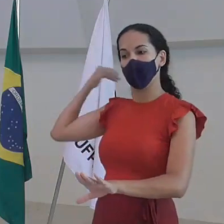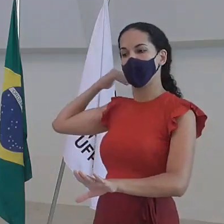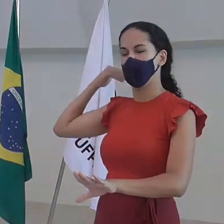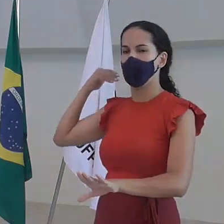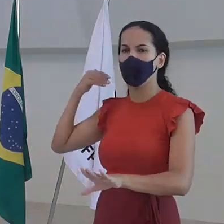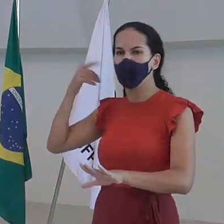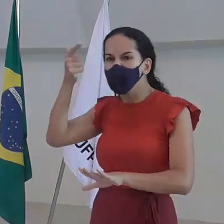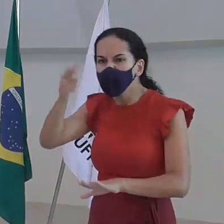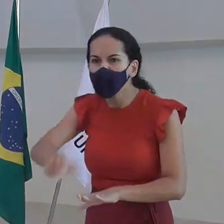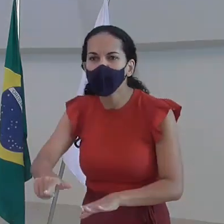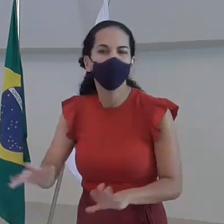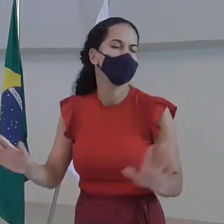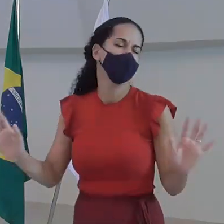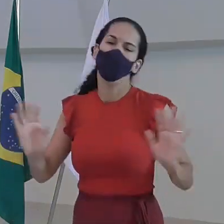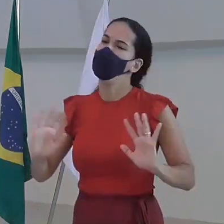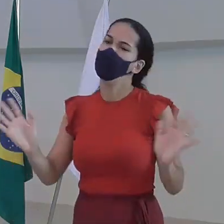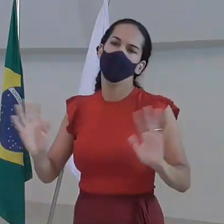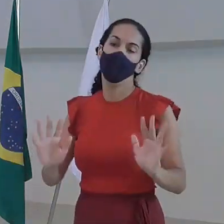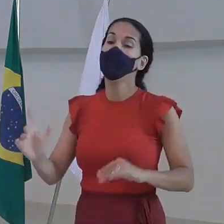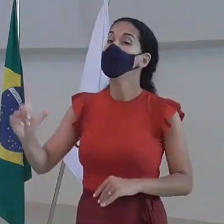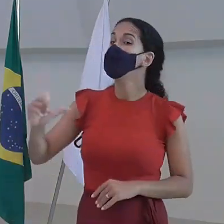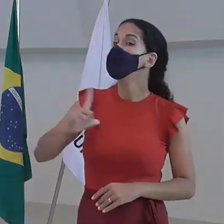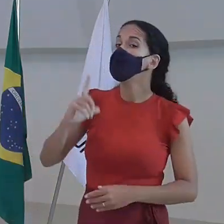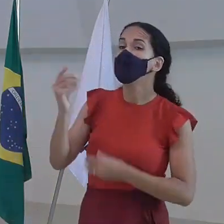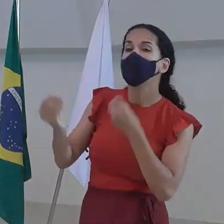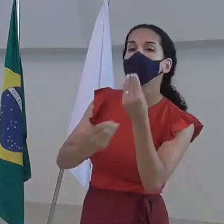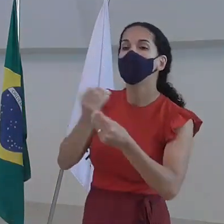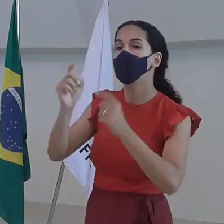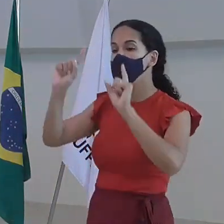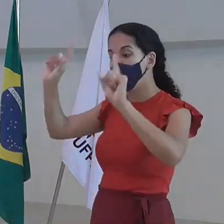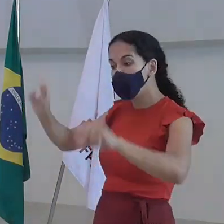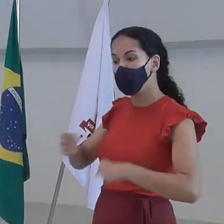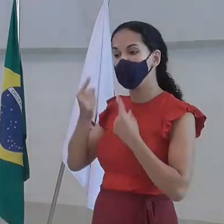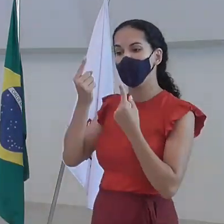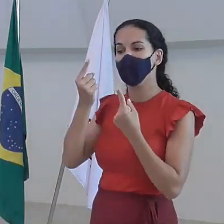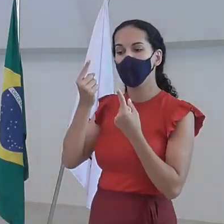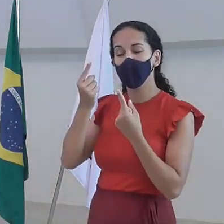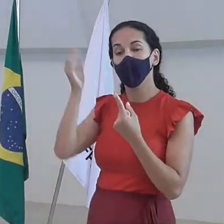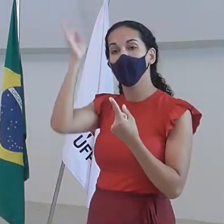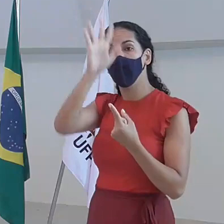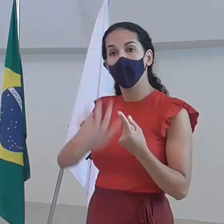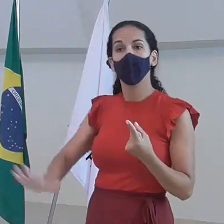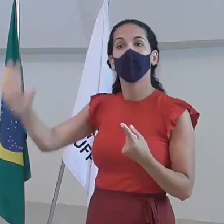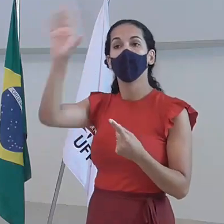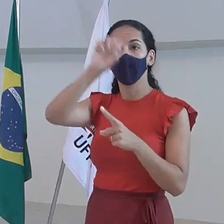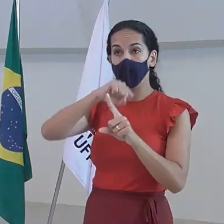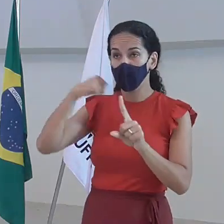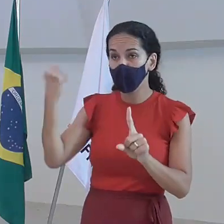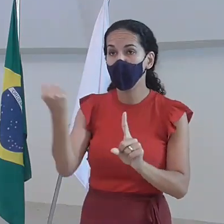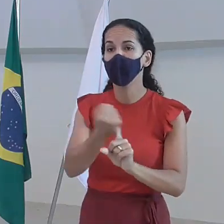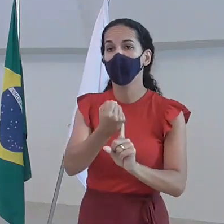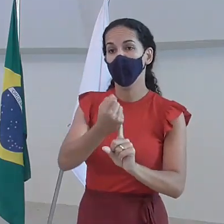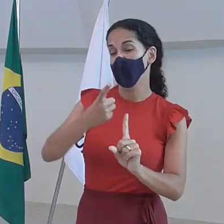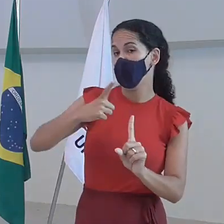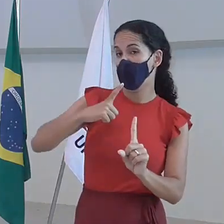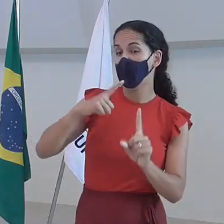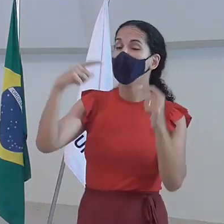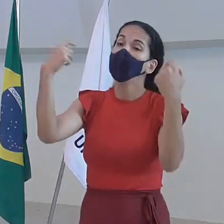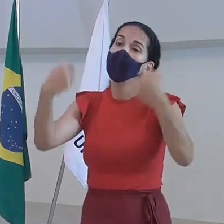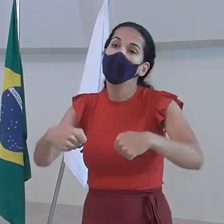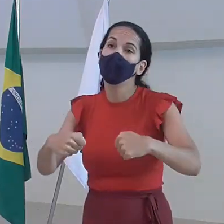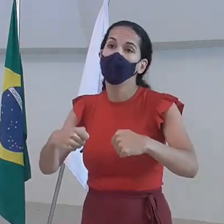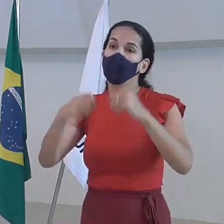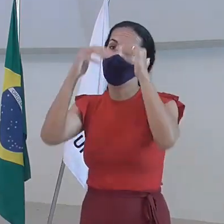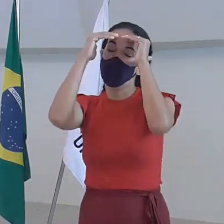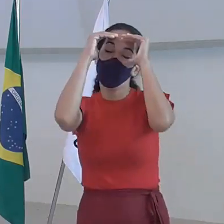A solução dos imensos desafios da sociedade brasileira passa necessariamente pelo respeito